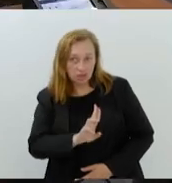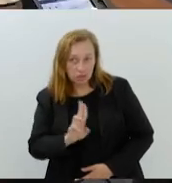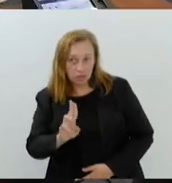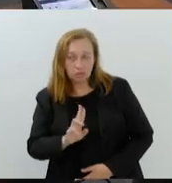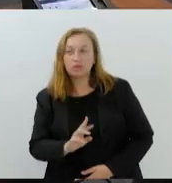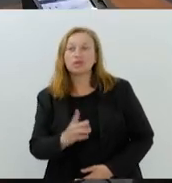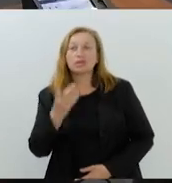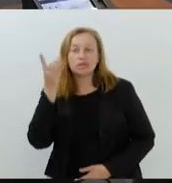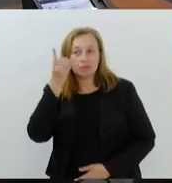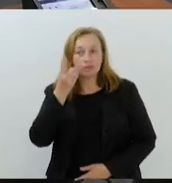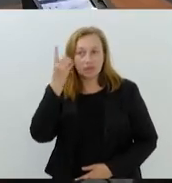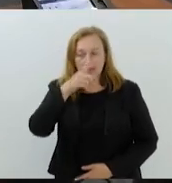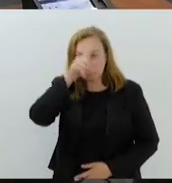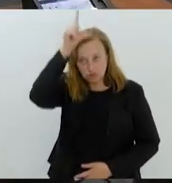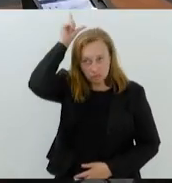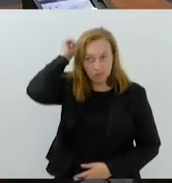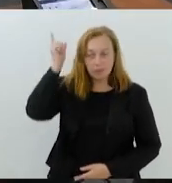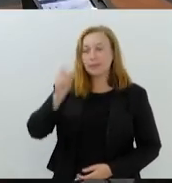Luiz Paulo.